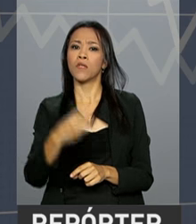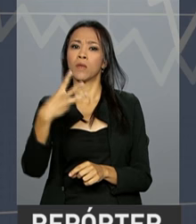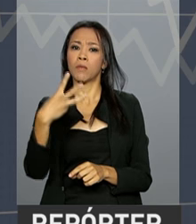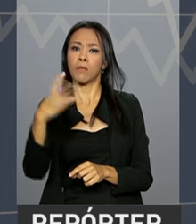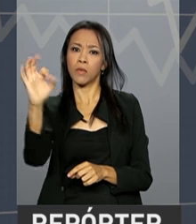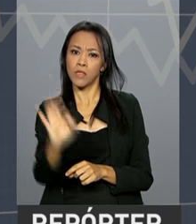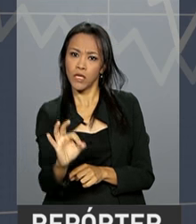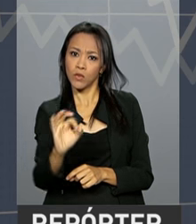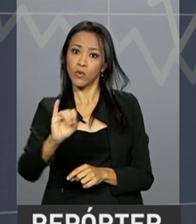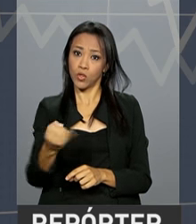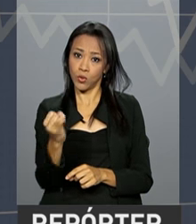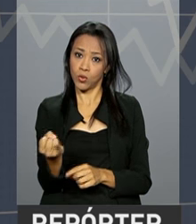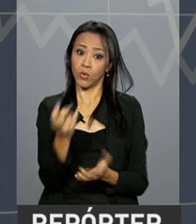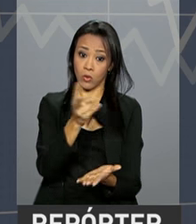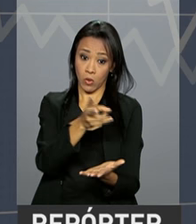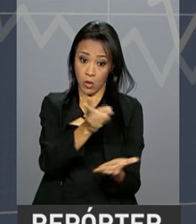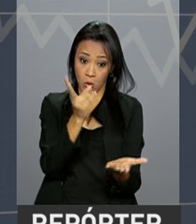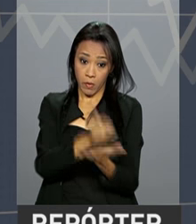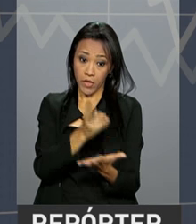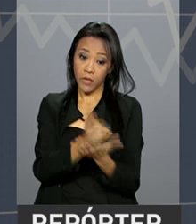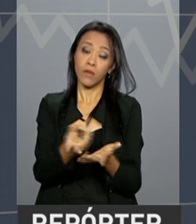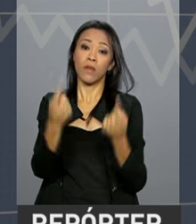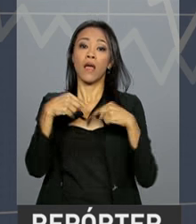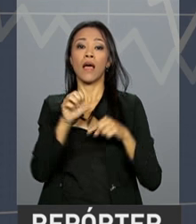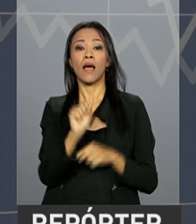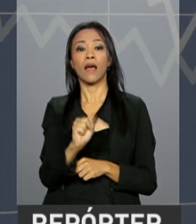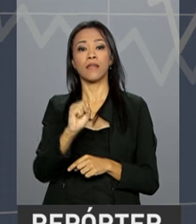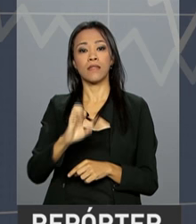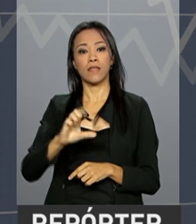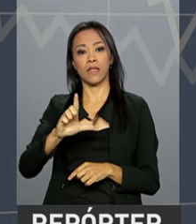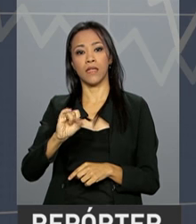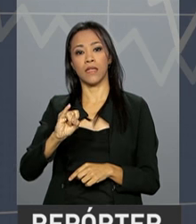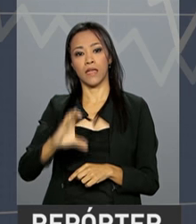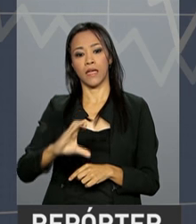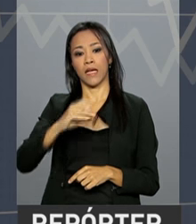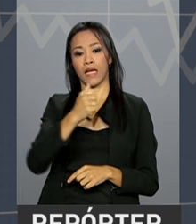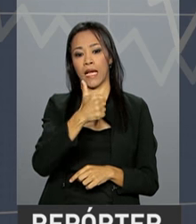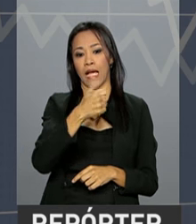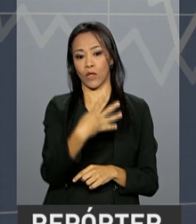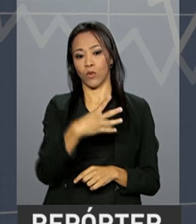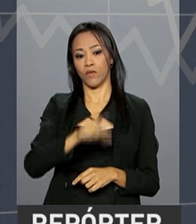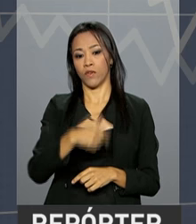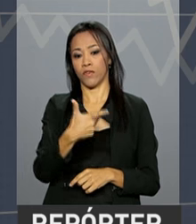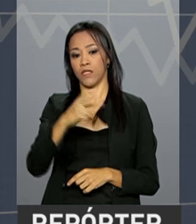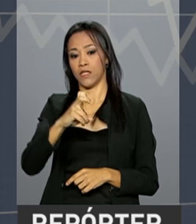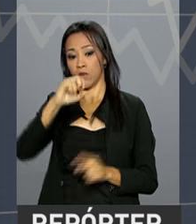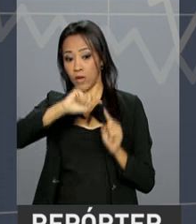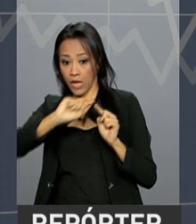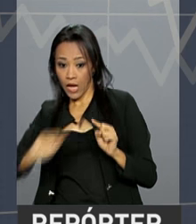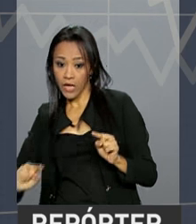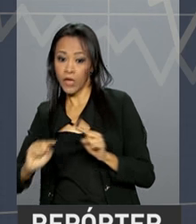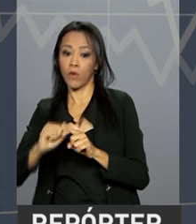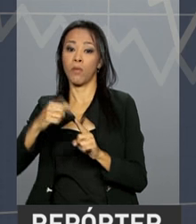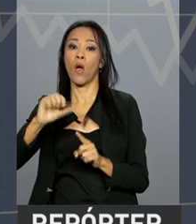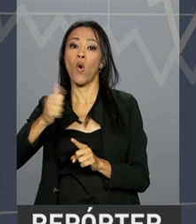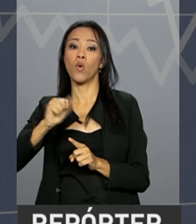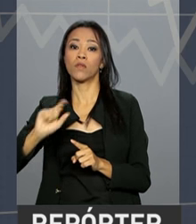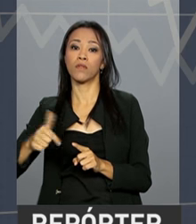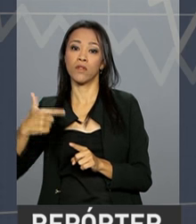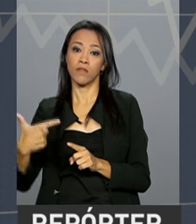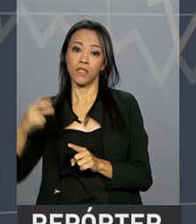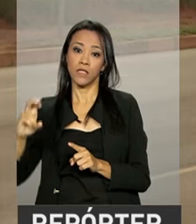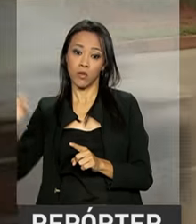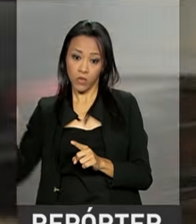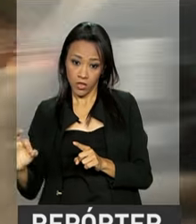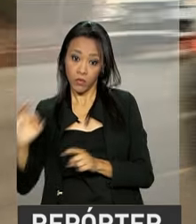no período a selic caiu de 14,25 para 11,25 por cento ao